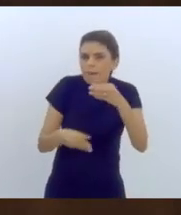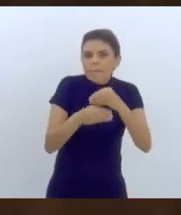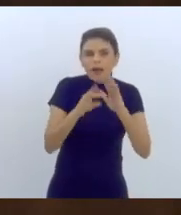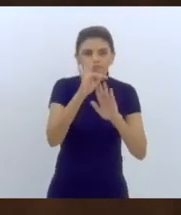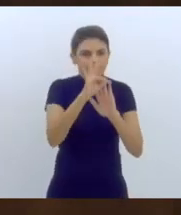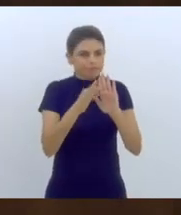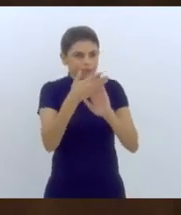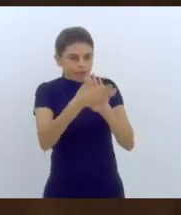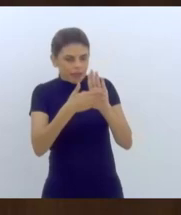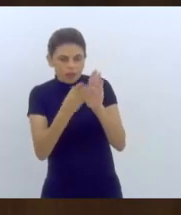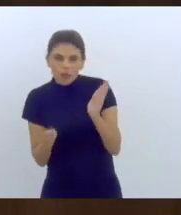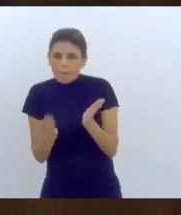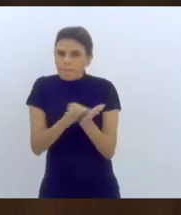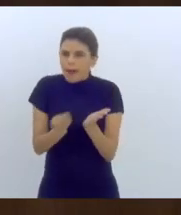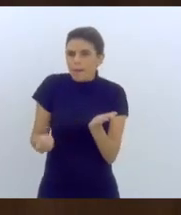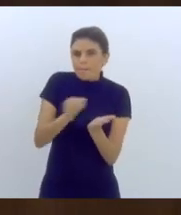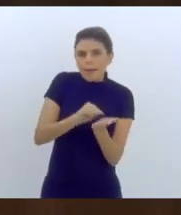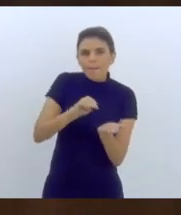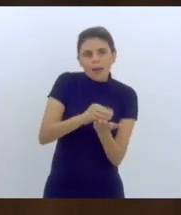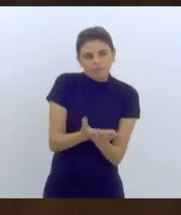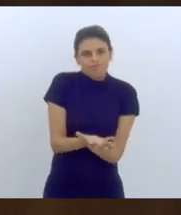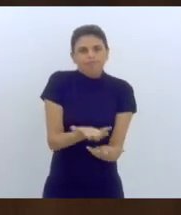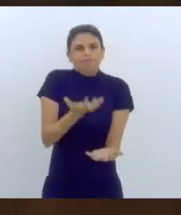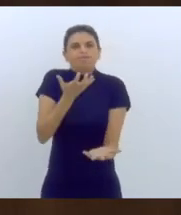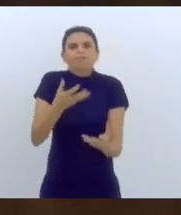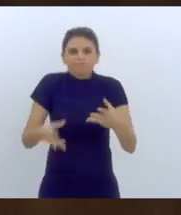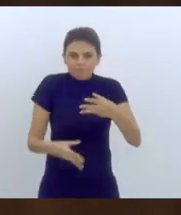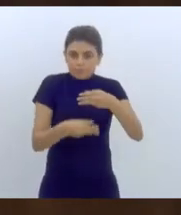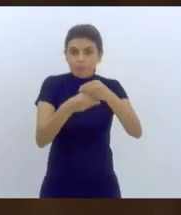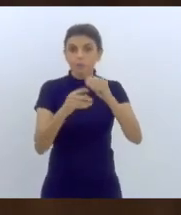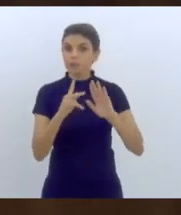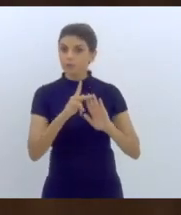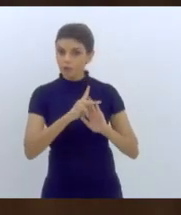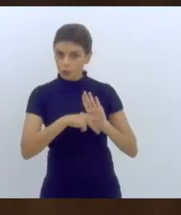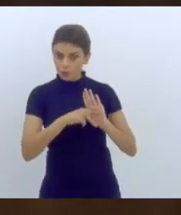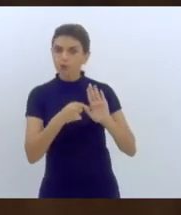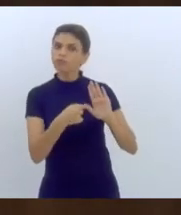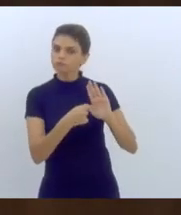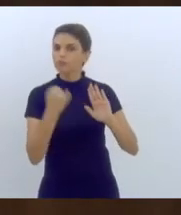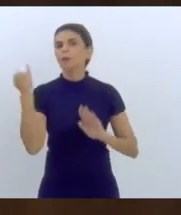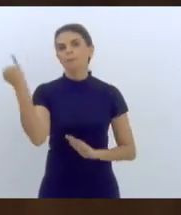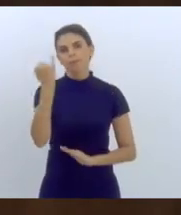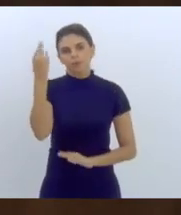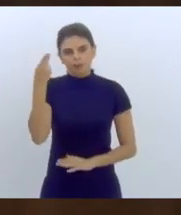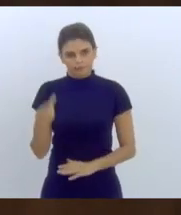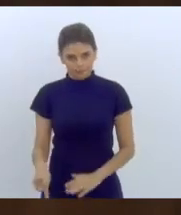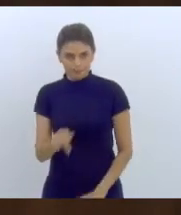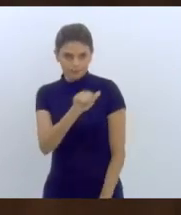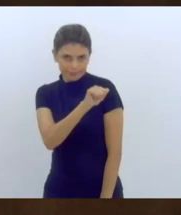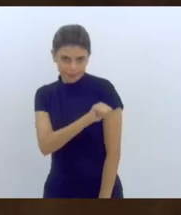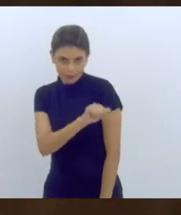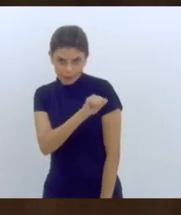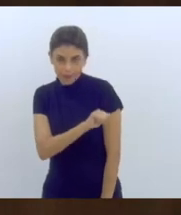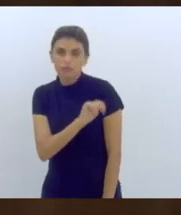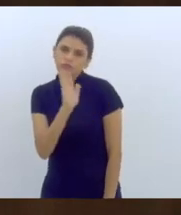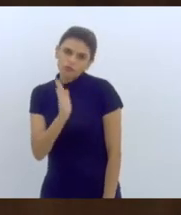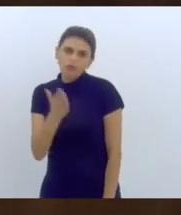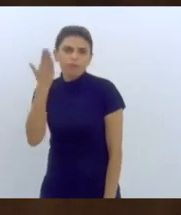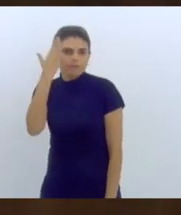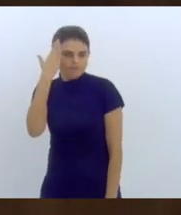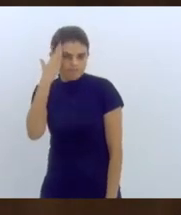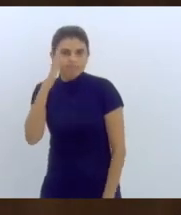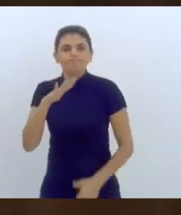ele, engrandeceram mais ainda o projeto. Projeto esse muito importante para o estado do Rio de Janeiro, tendo em vista que